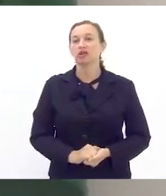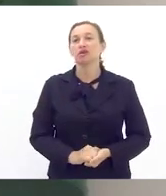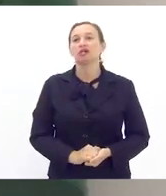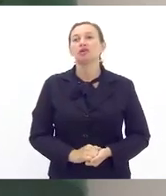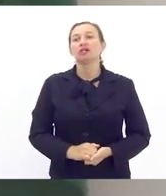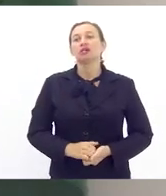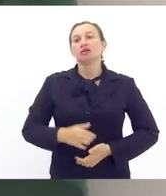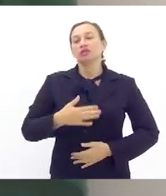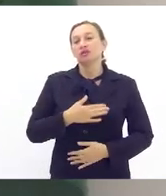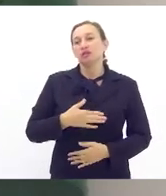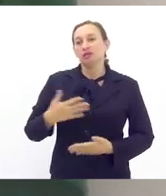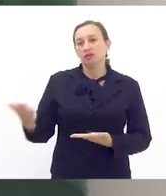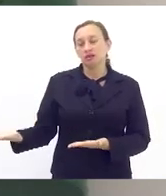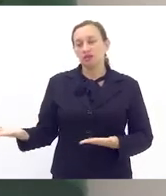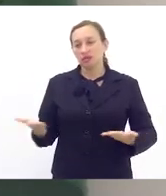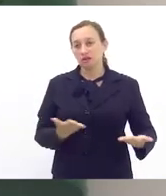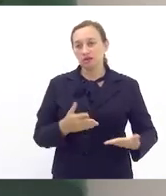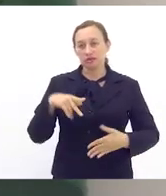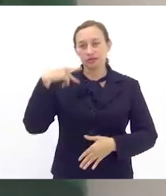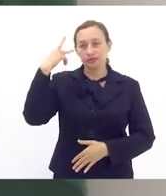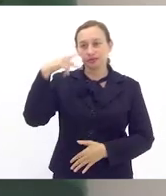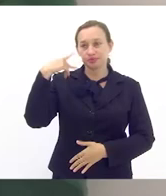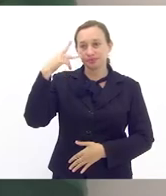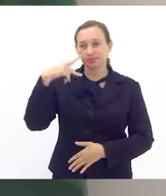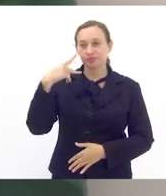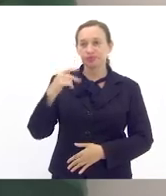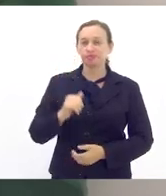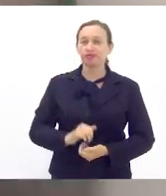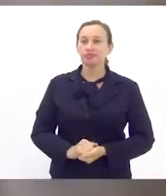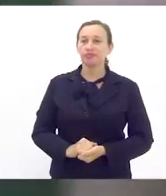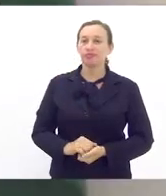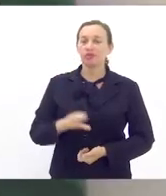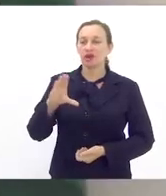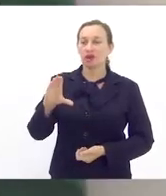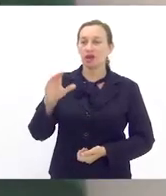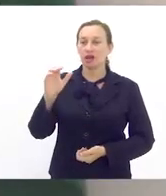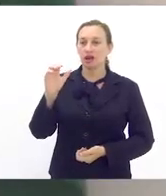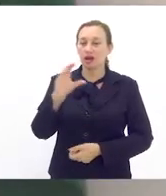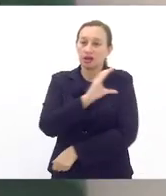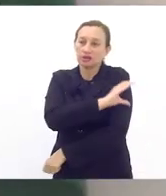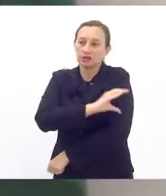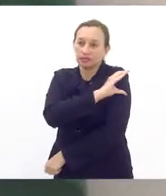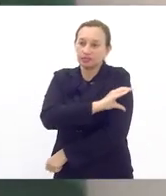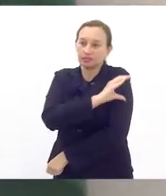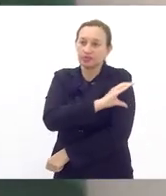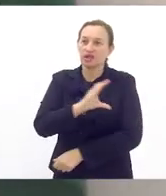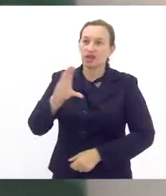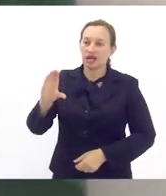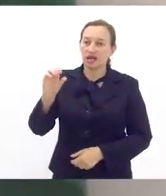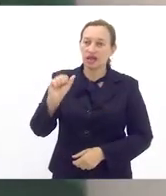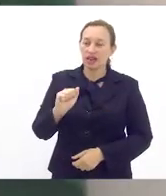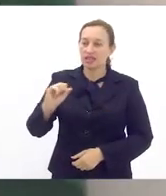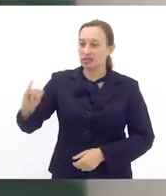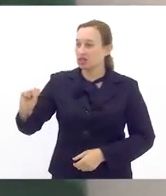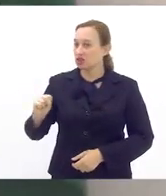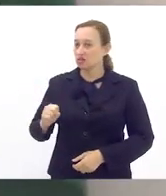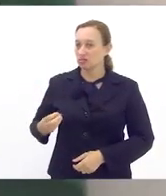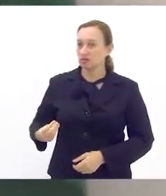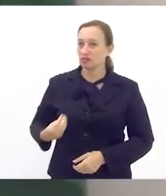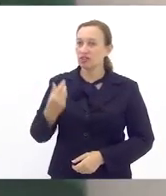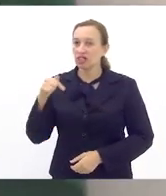gostaria de chamar para fazer o uso da palavra vereador de Campos dos Goytacazes Cassiano Tavares se encontra presente